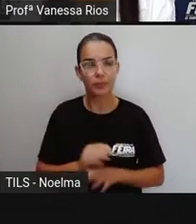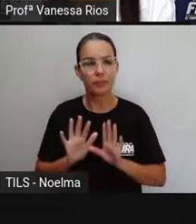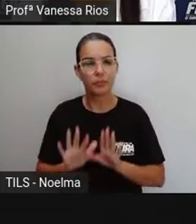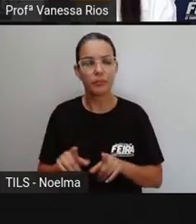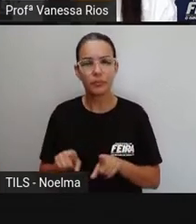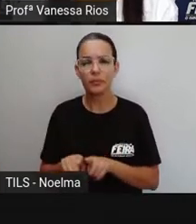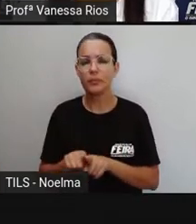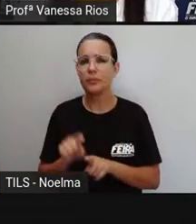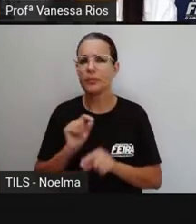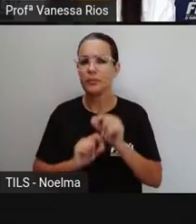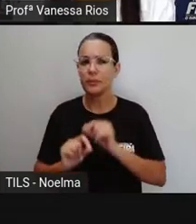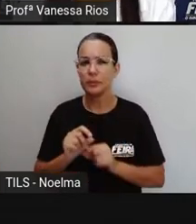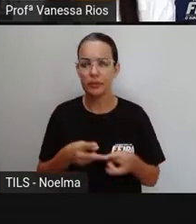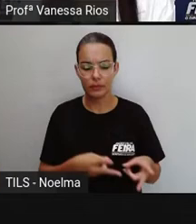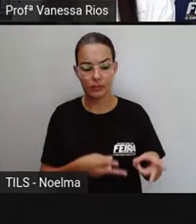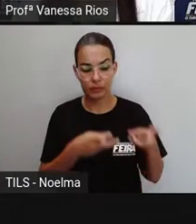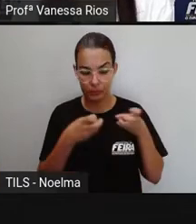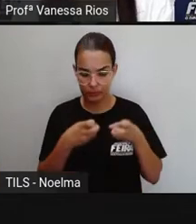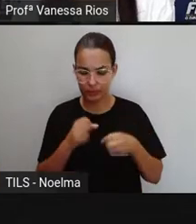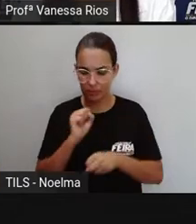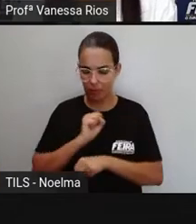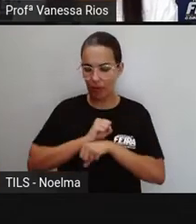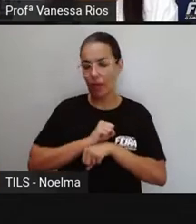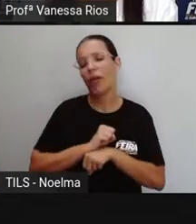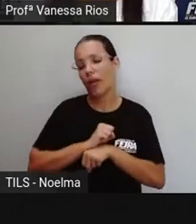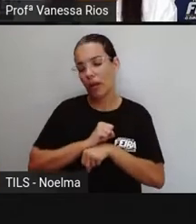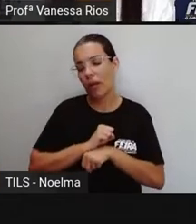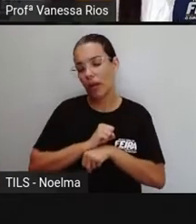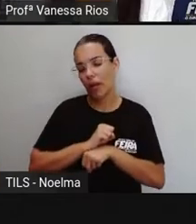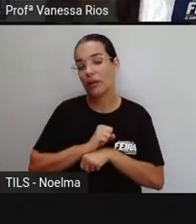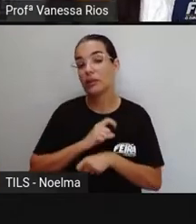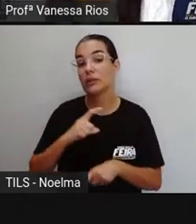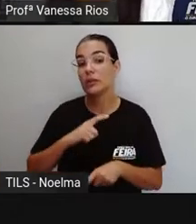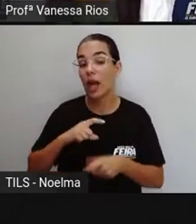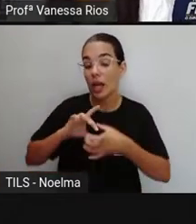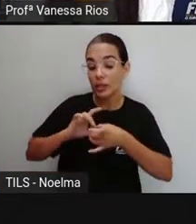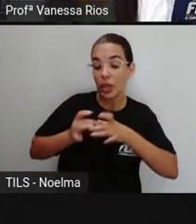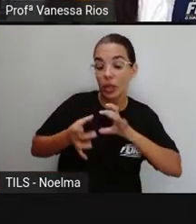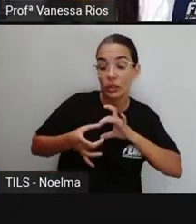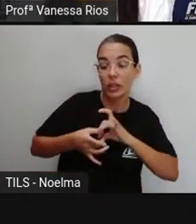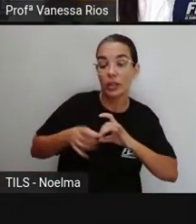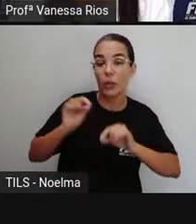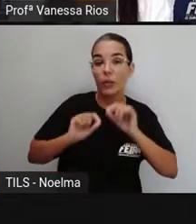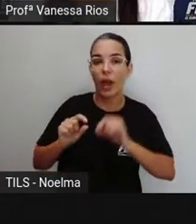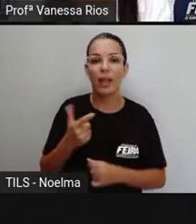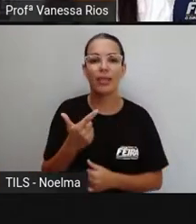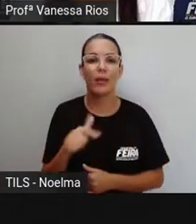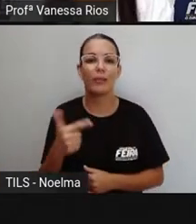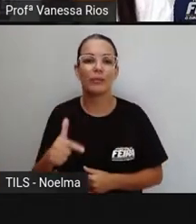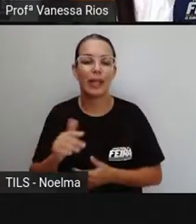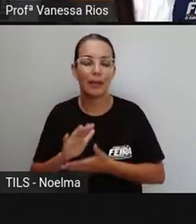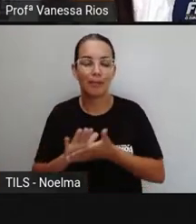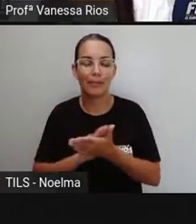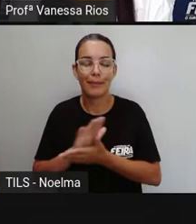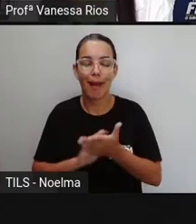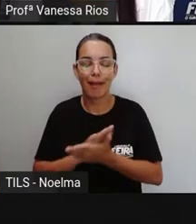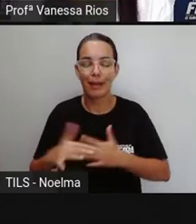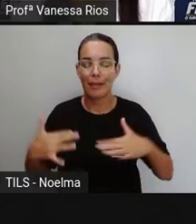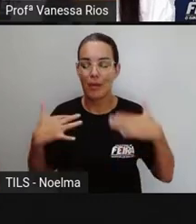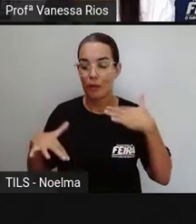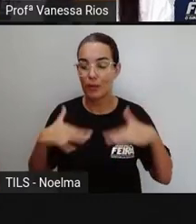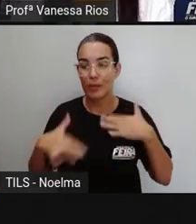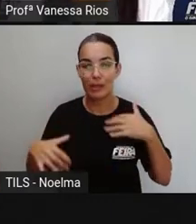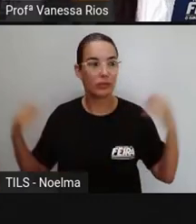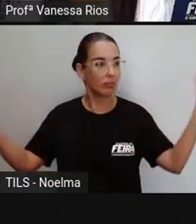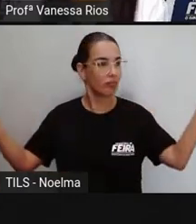que o sedentarismo ele está principalmente associado aí ao não se movimentar, ao não procurar